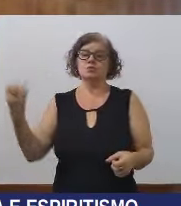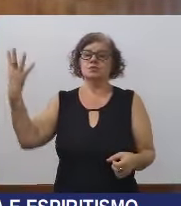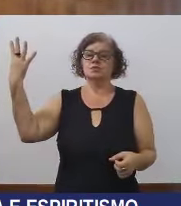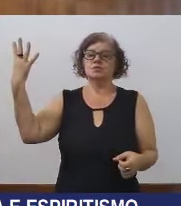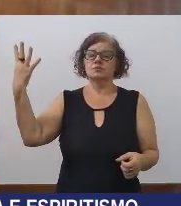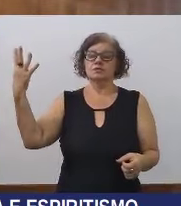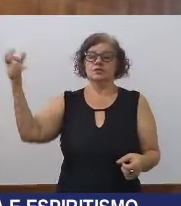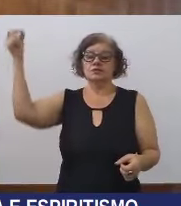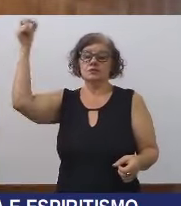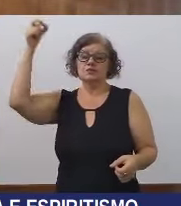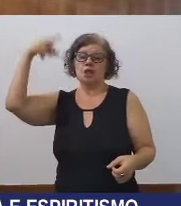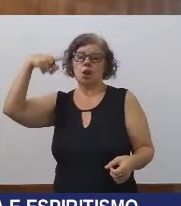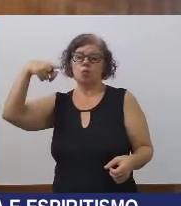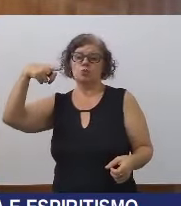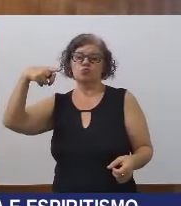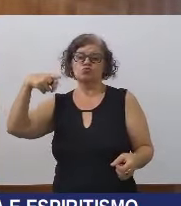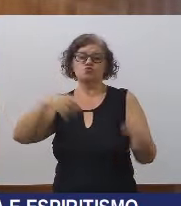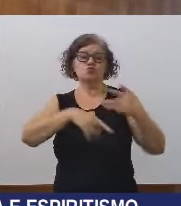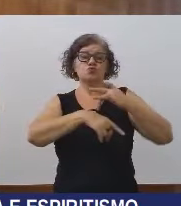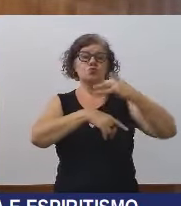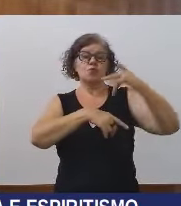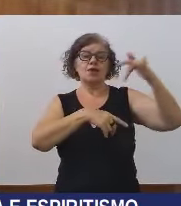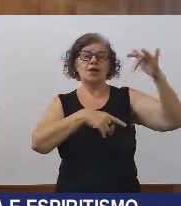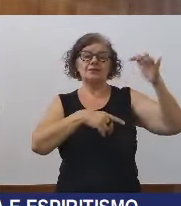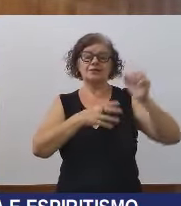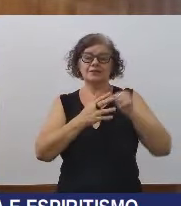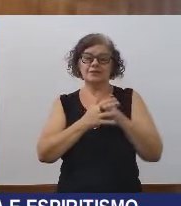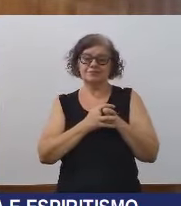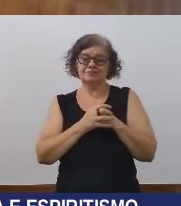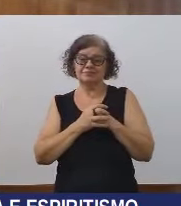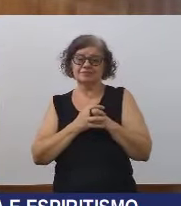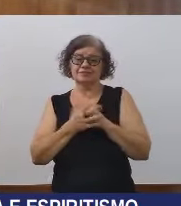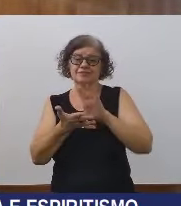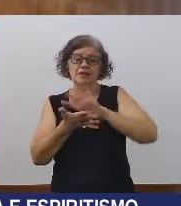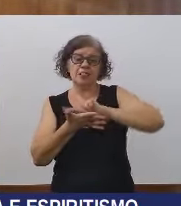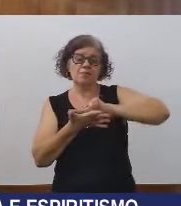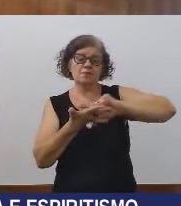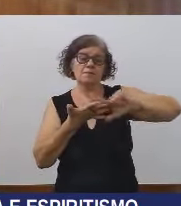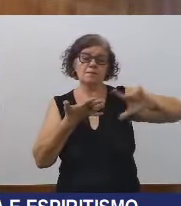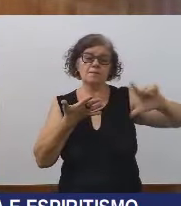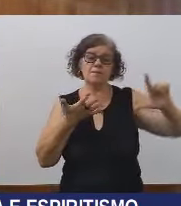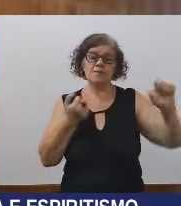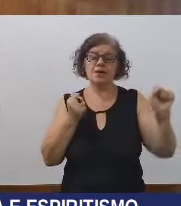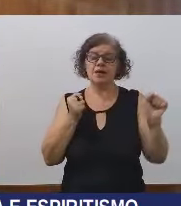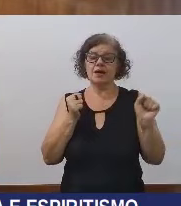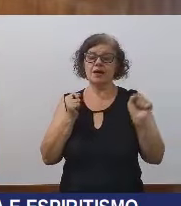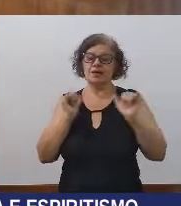espirituais, e esta luz dourada do sol que está lá fora vai limpar e